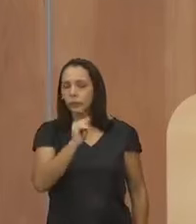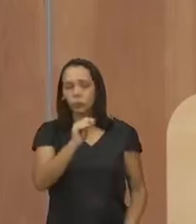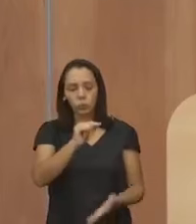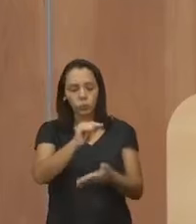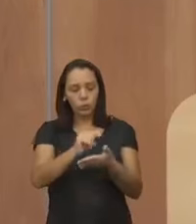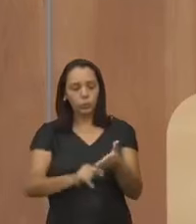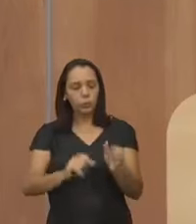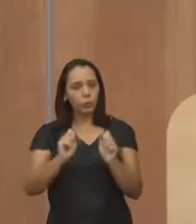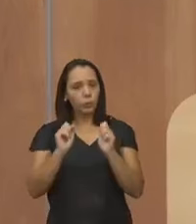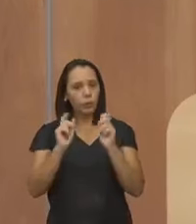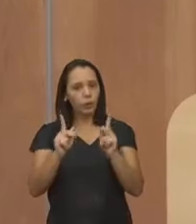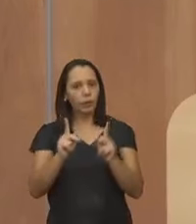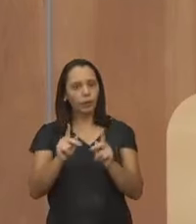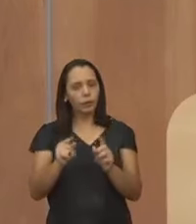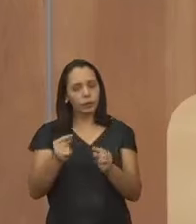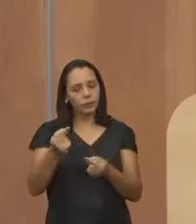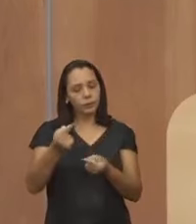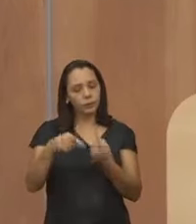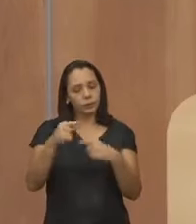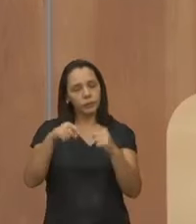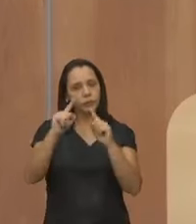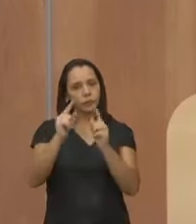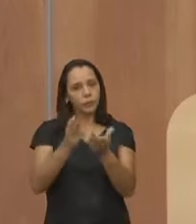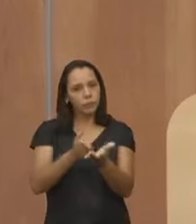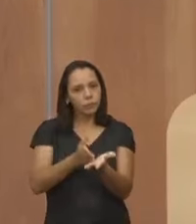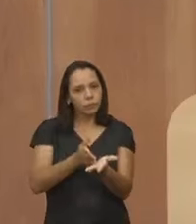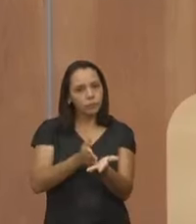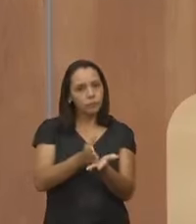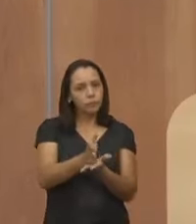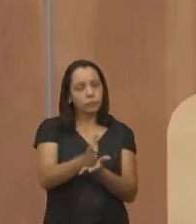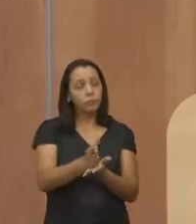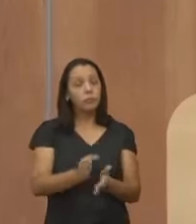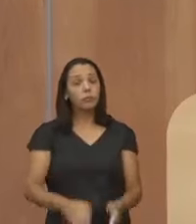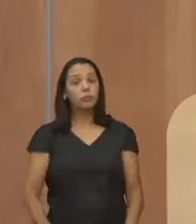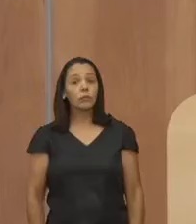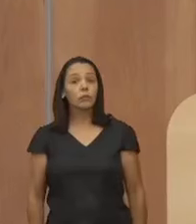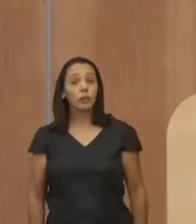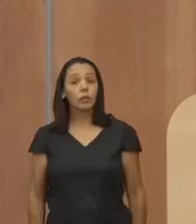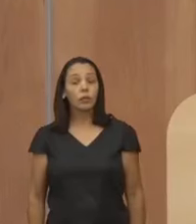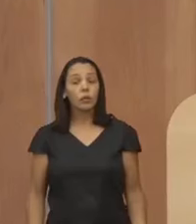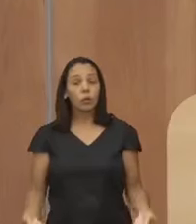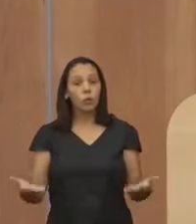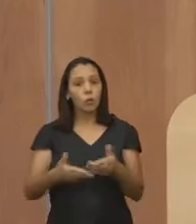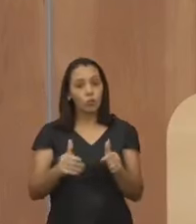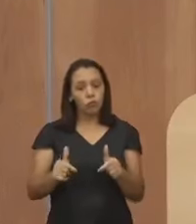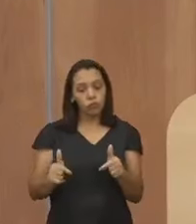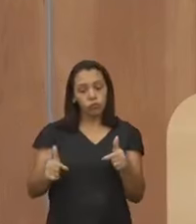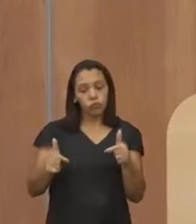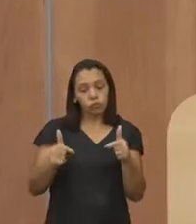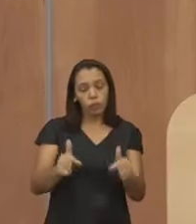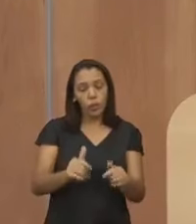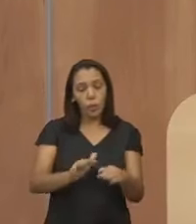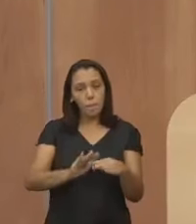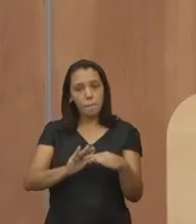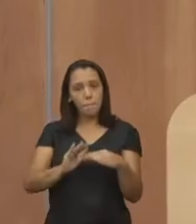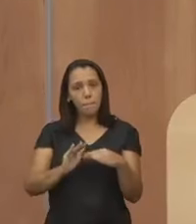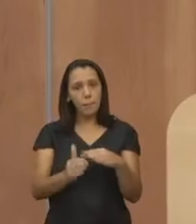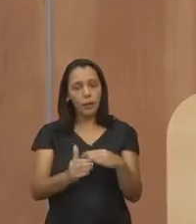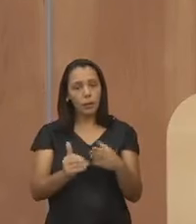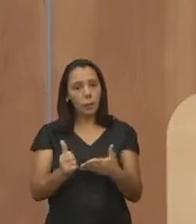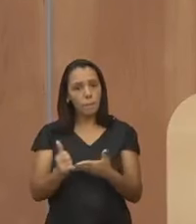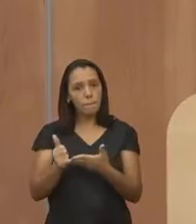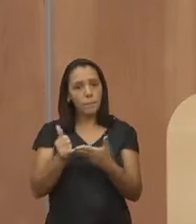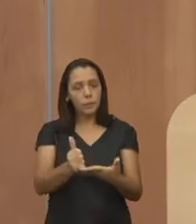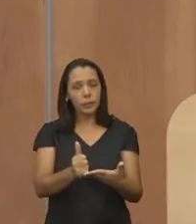acima de tudo, com desenvolvimento e progresso. Hoje, defender o Veraneio Jal, defender o Veraneio Irajá,